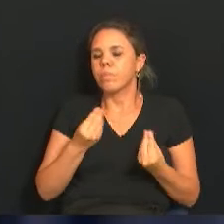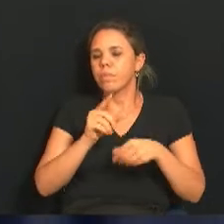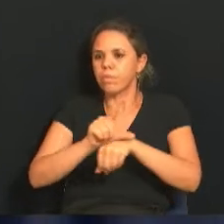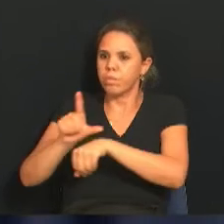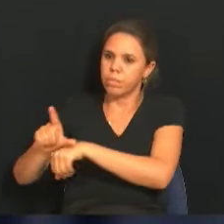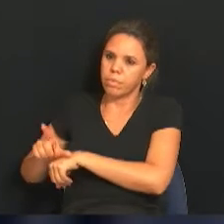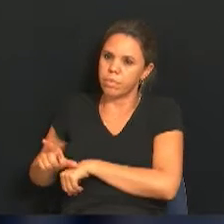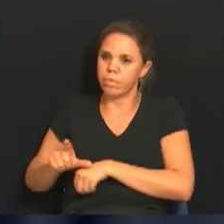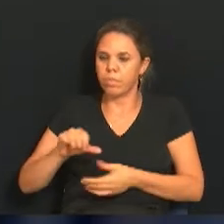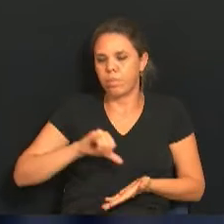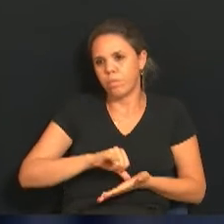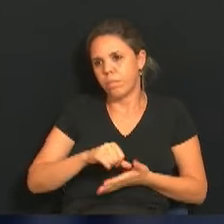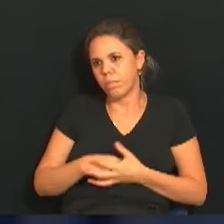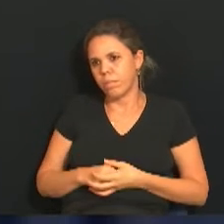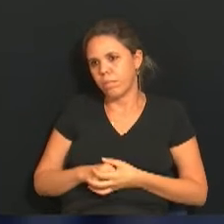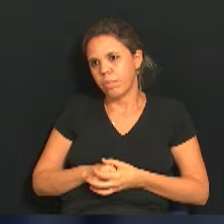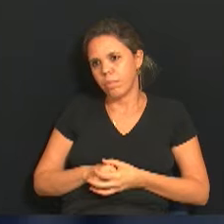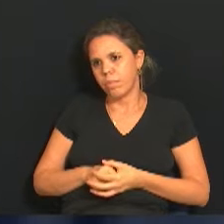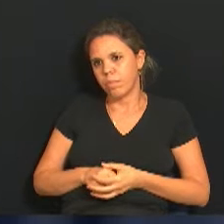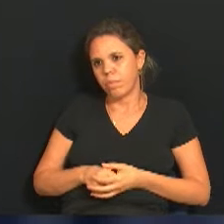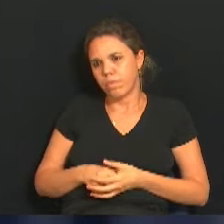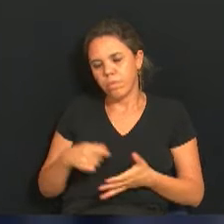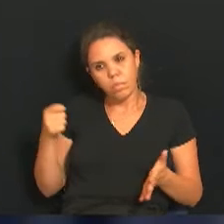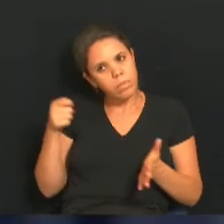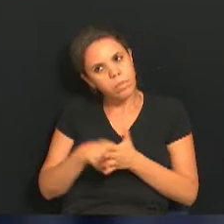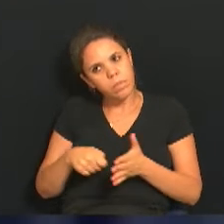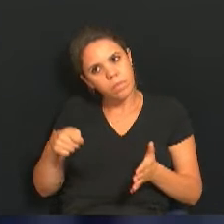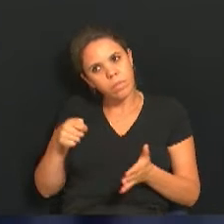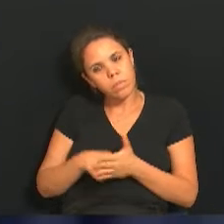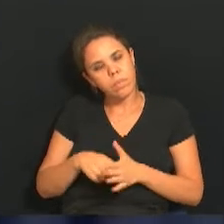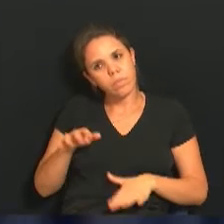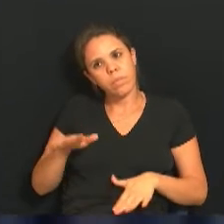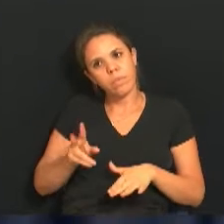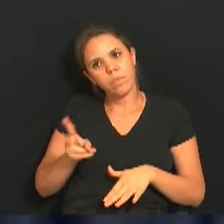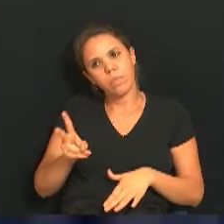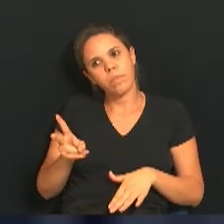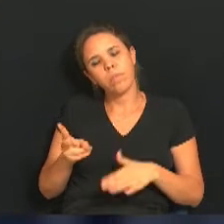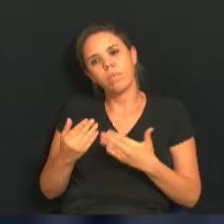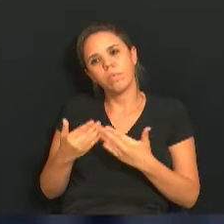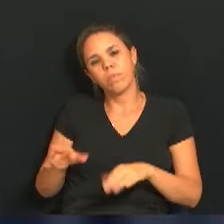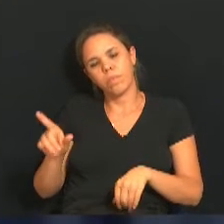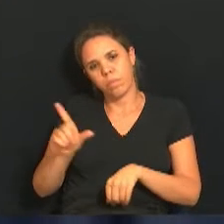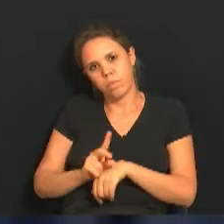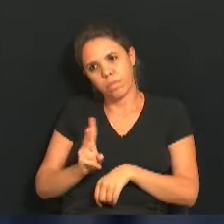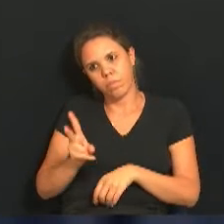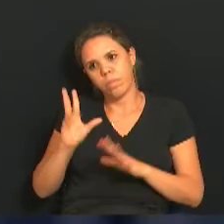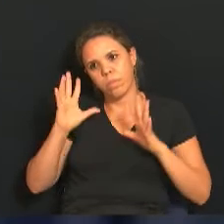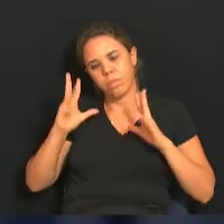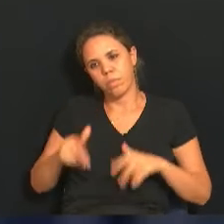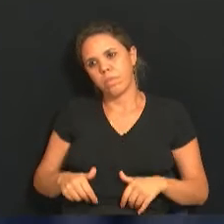centro da cidade, que é uma luta, às vezes, para manter a porta da loja limpa, a fachada da loja em bom